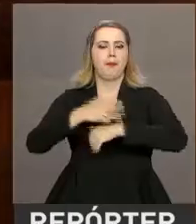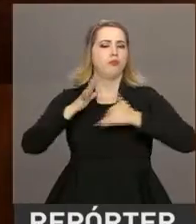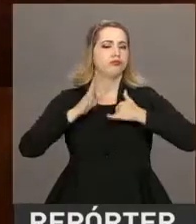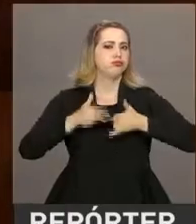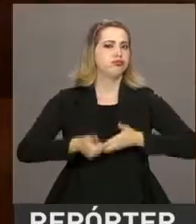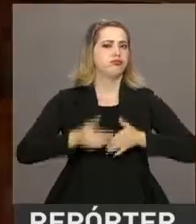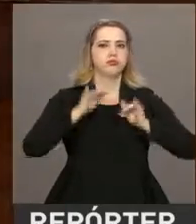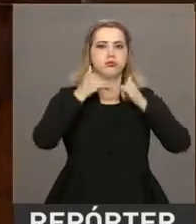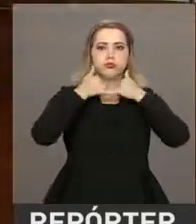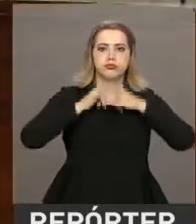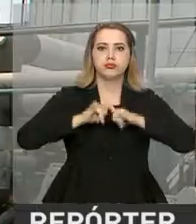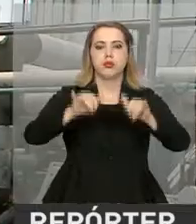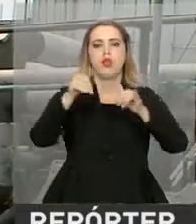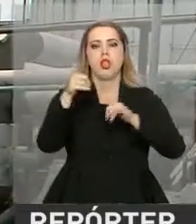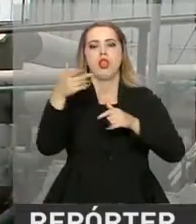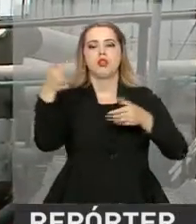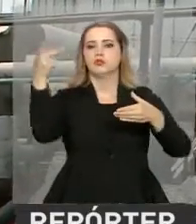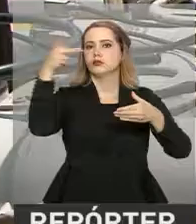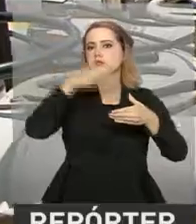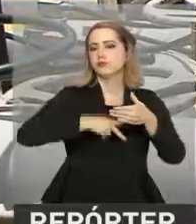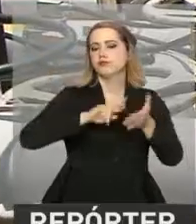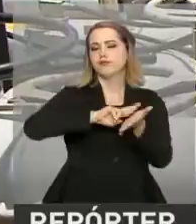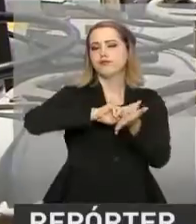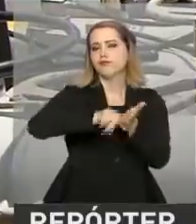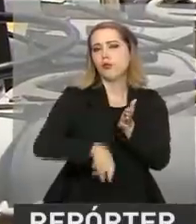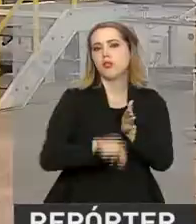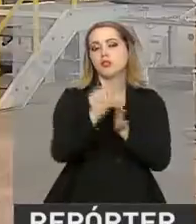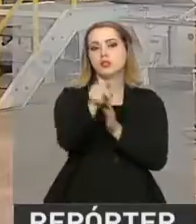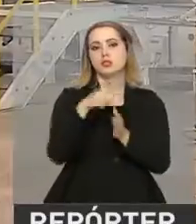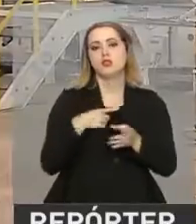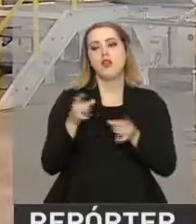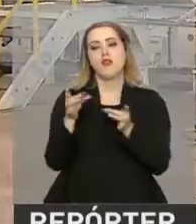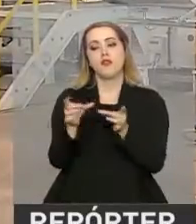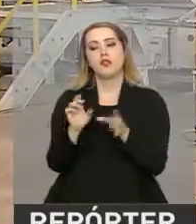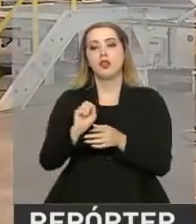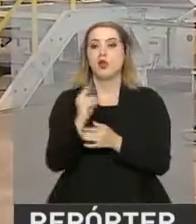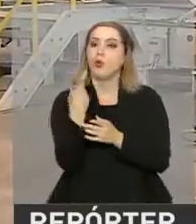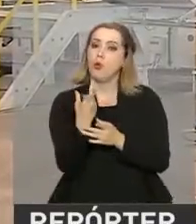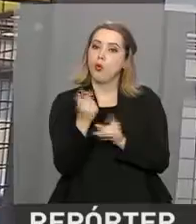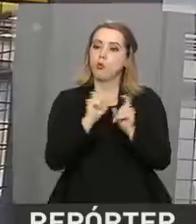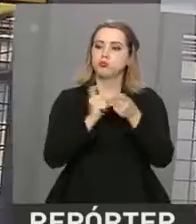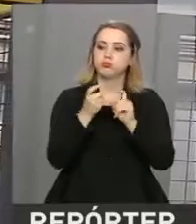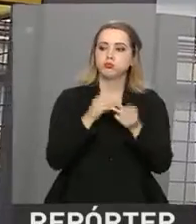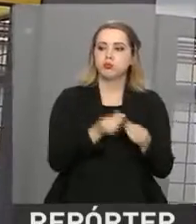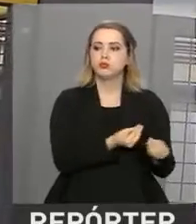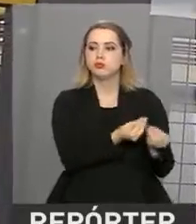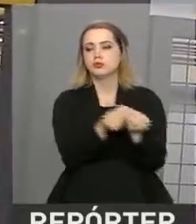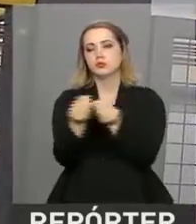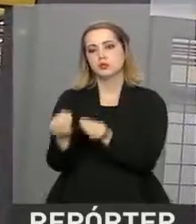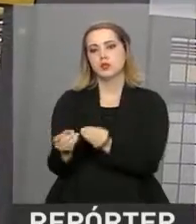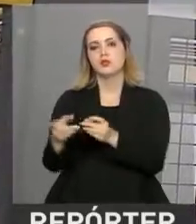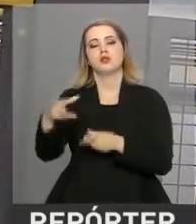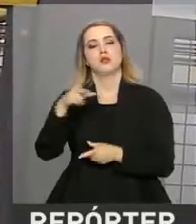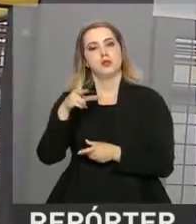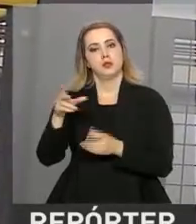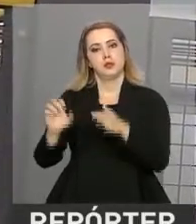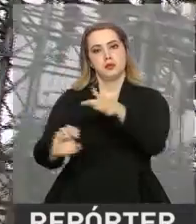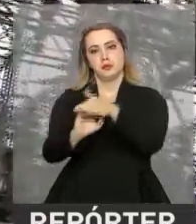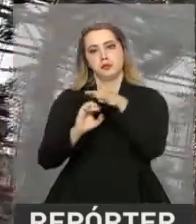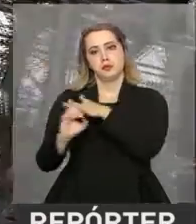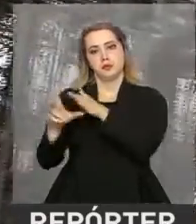petróleo e gás natural a meta é vender ou conceder esses setores para empresas do brasil e do